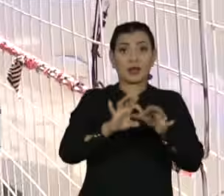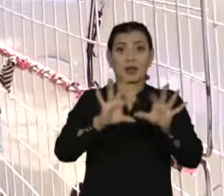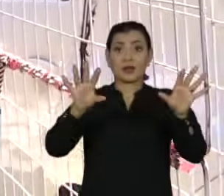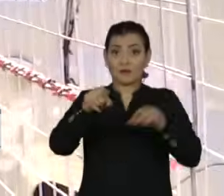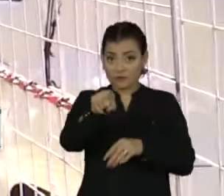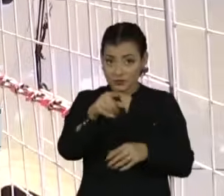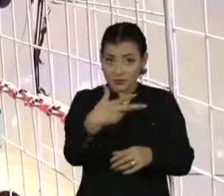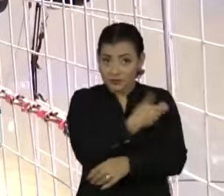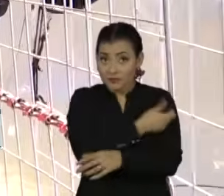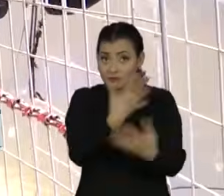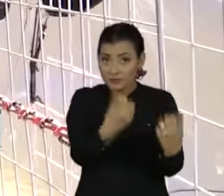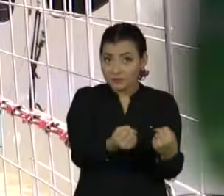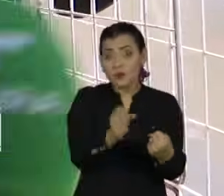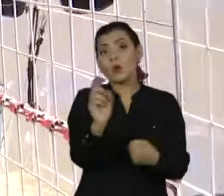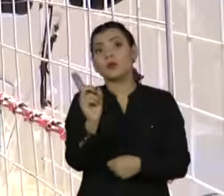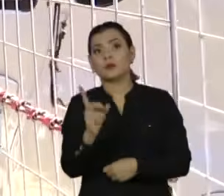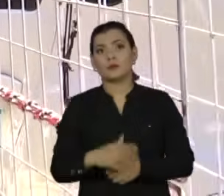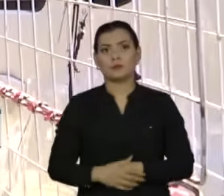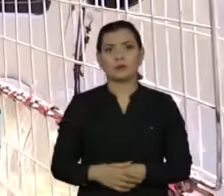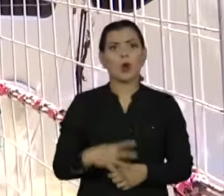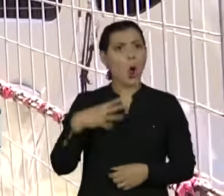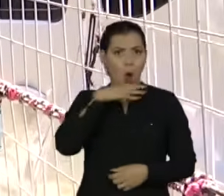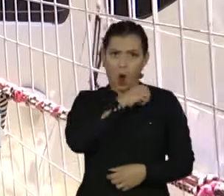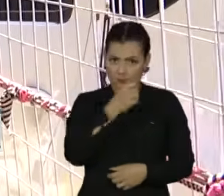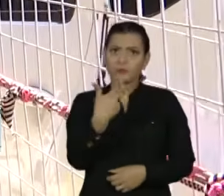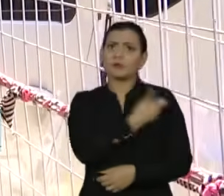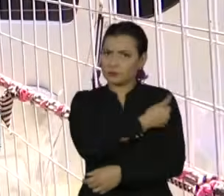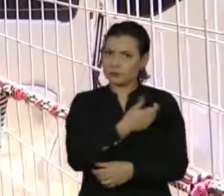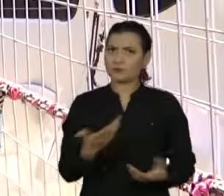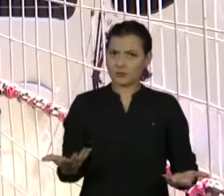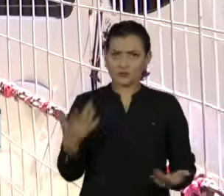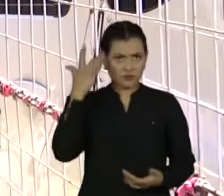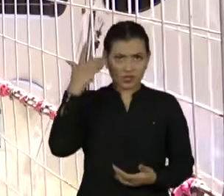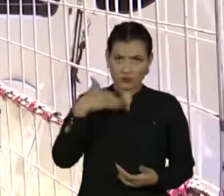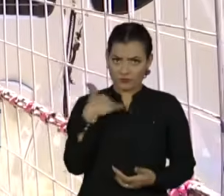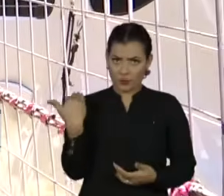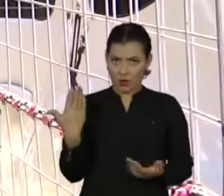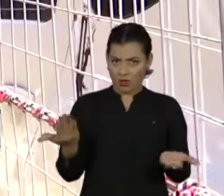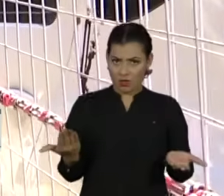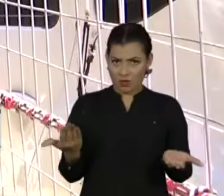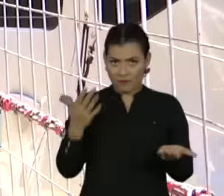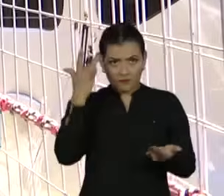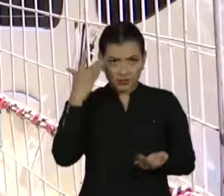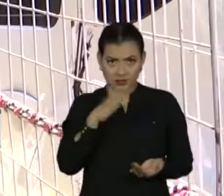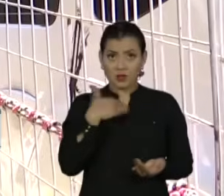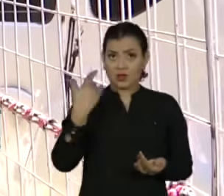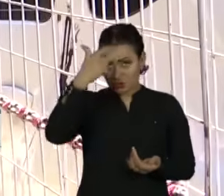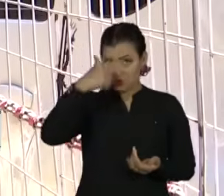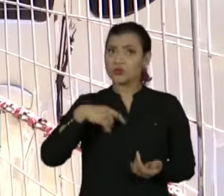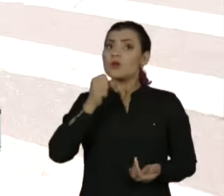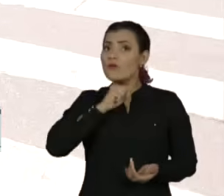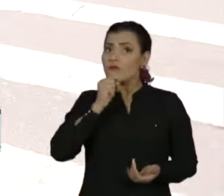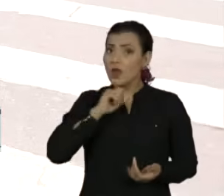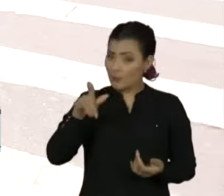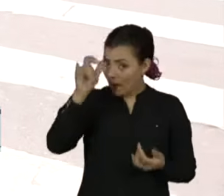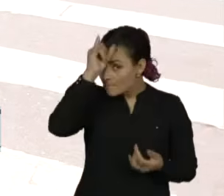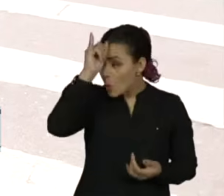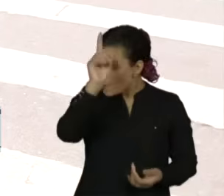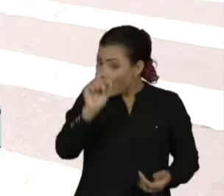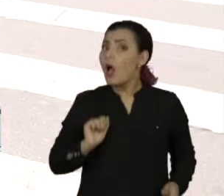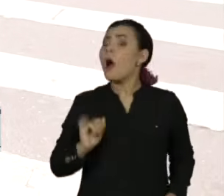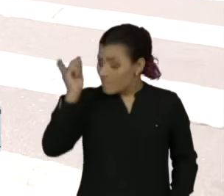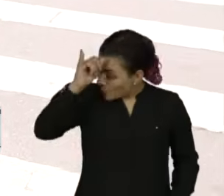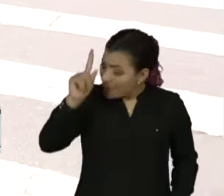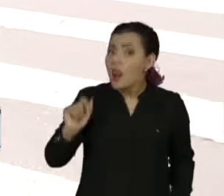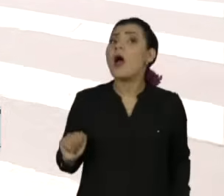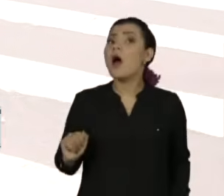você vai ou não vai se imunizar? Lógico que vou tomar. Tu acha que vou morrer? Eu tô velha, meu filho, mas besta não. Não sei